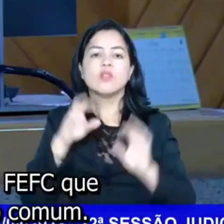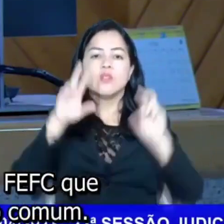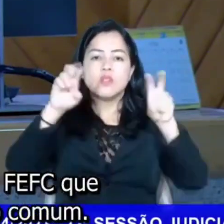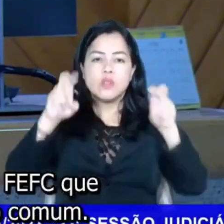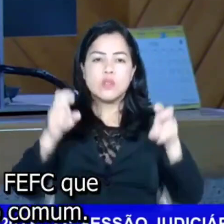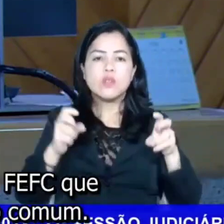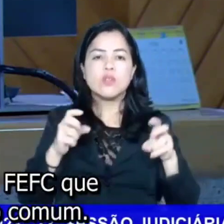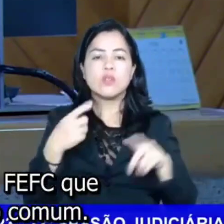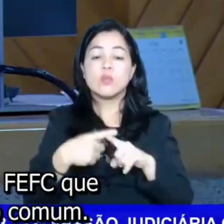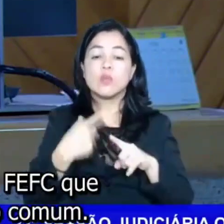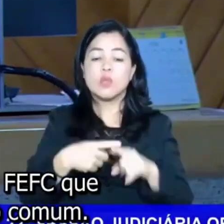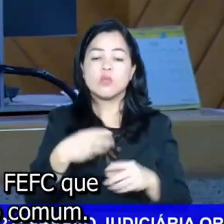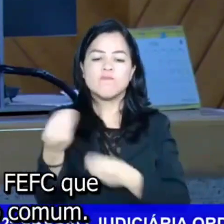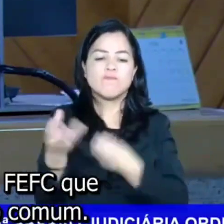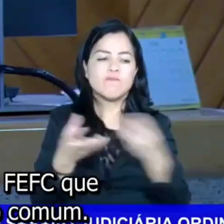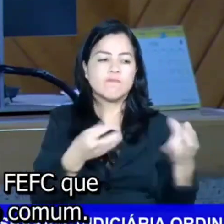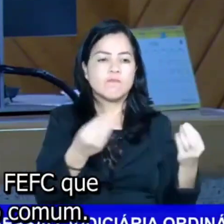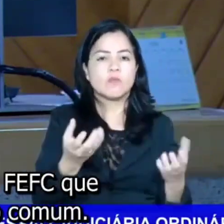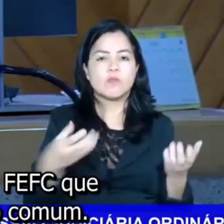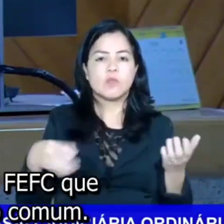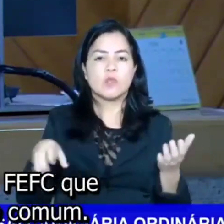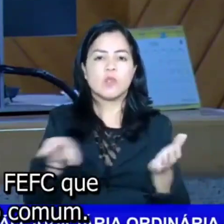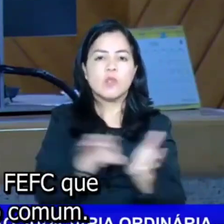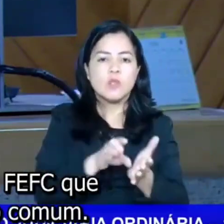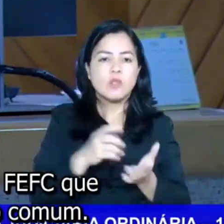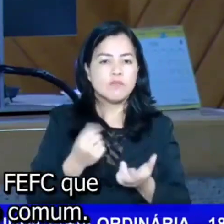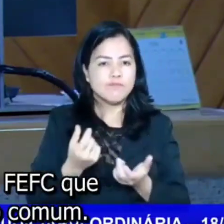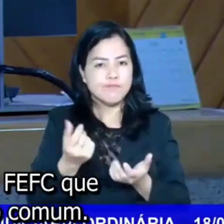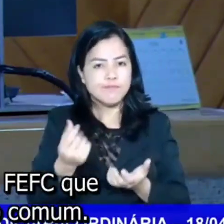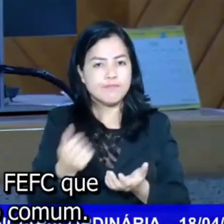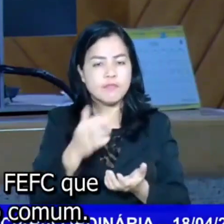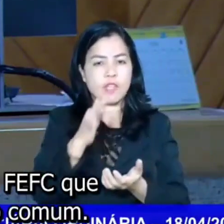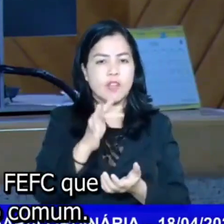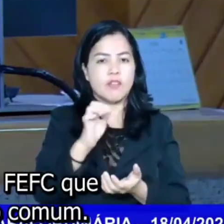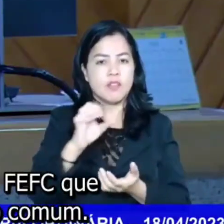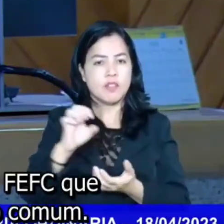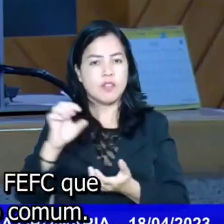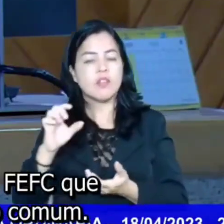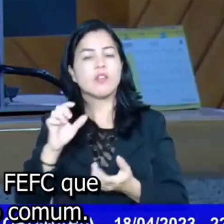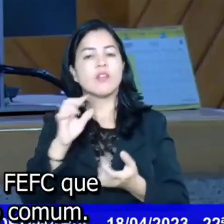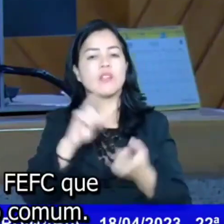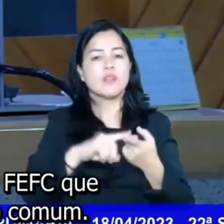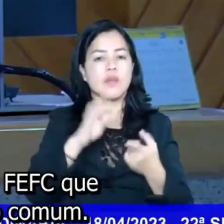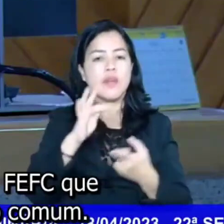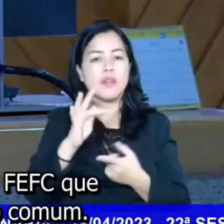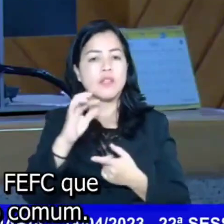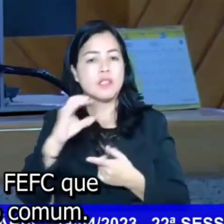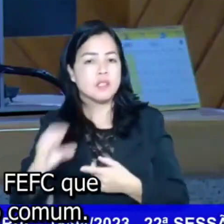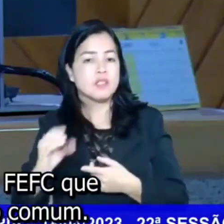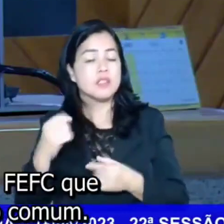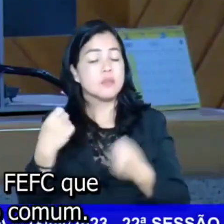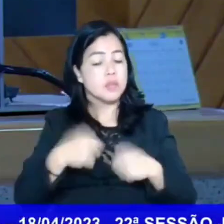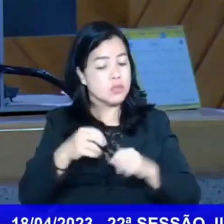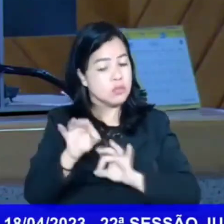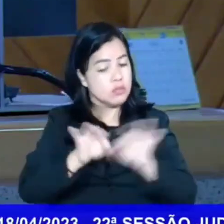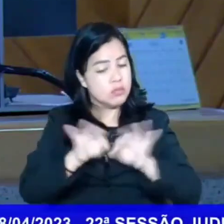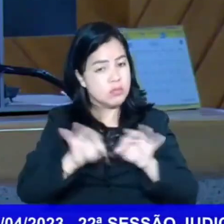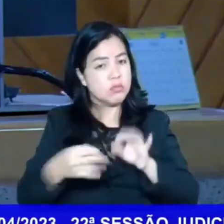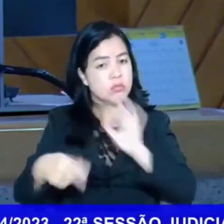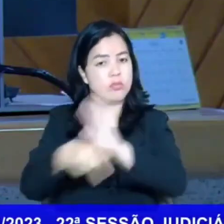contra a distribuição de valores do FEFC, que deve ser manejada por ação própria e no juízo